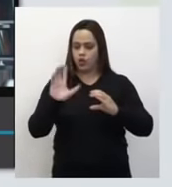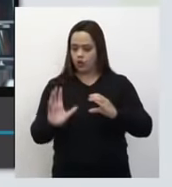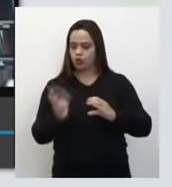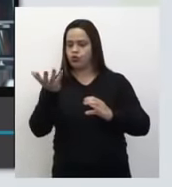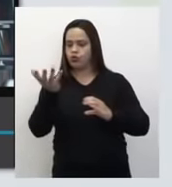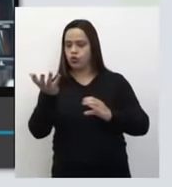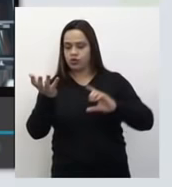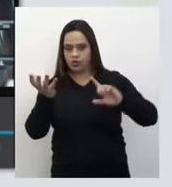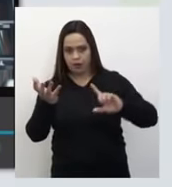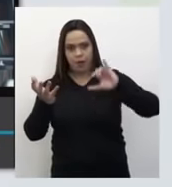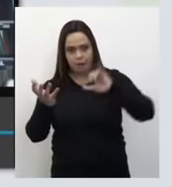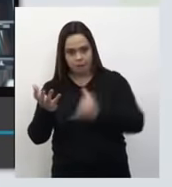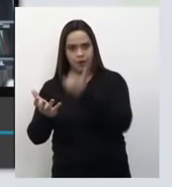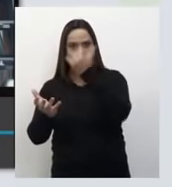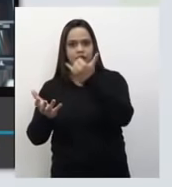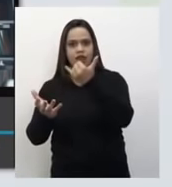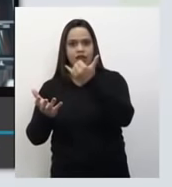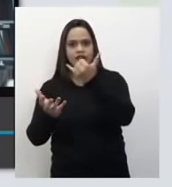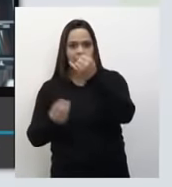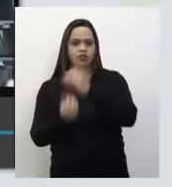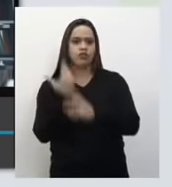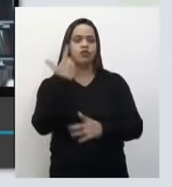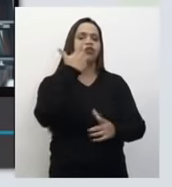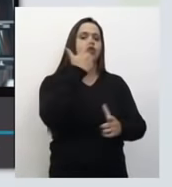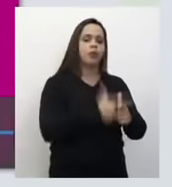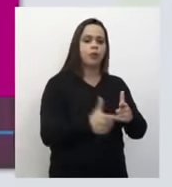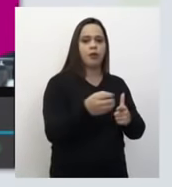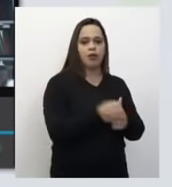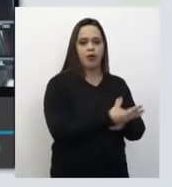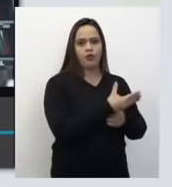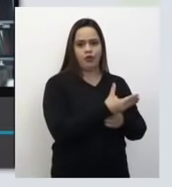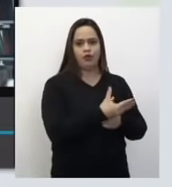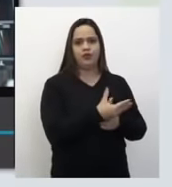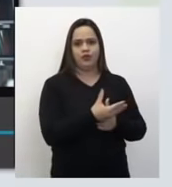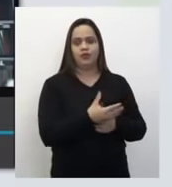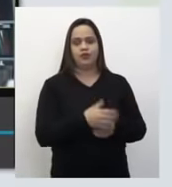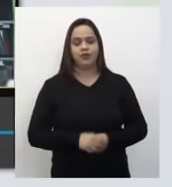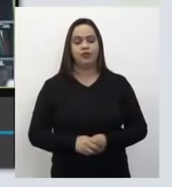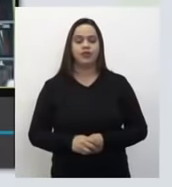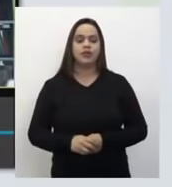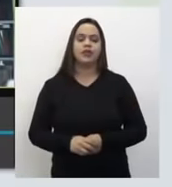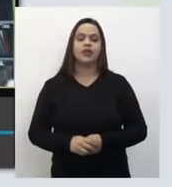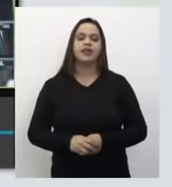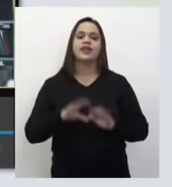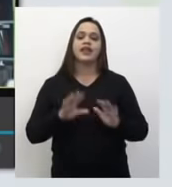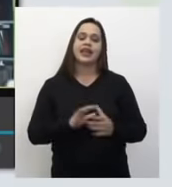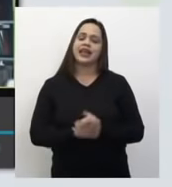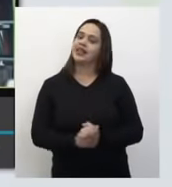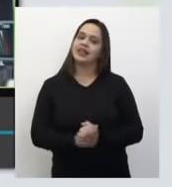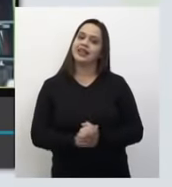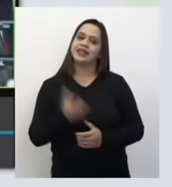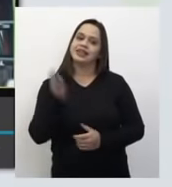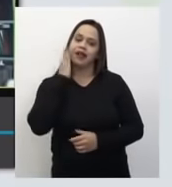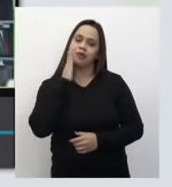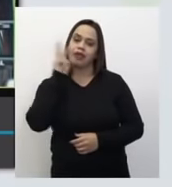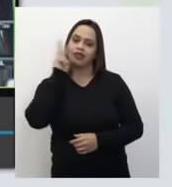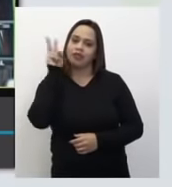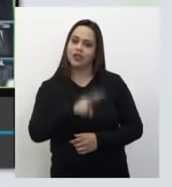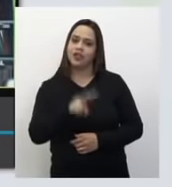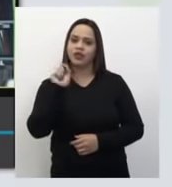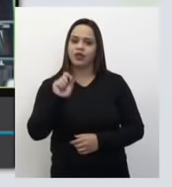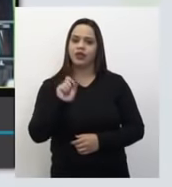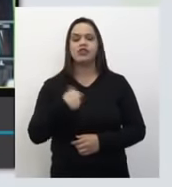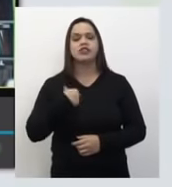coisa que já existe para virar solução, muitas vezes você cria um novo problema. E Caio, eu estava olhando, né? Você gosta